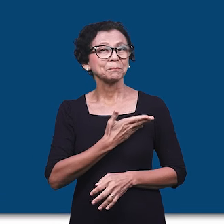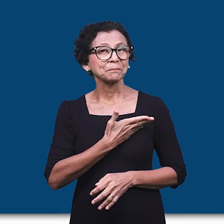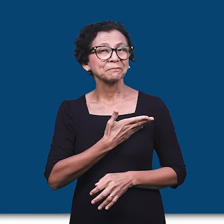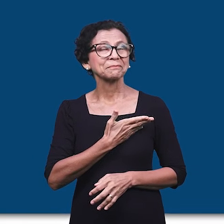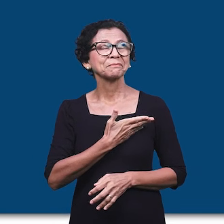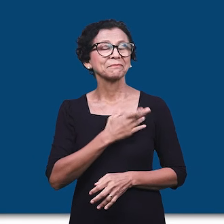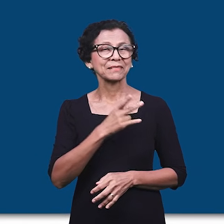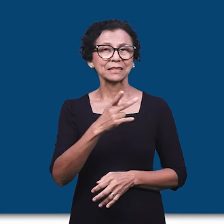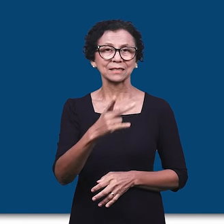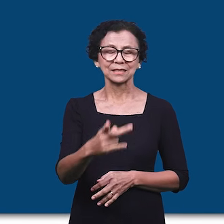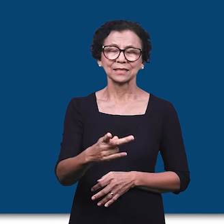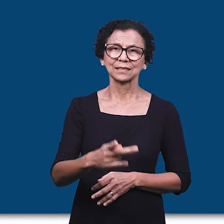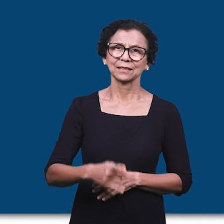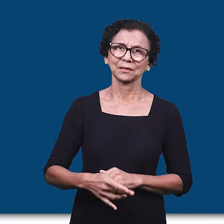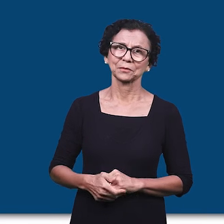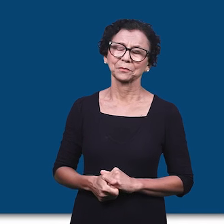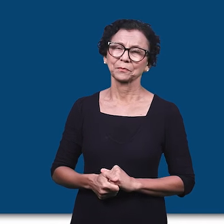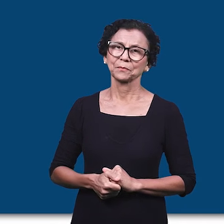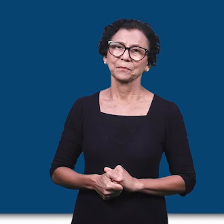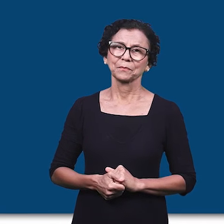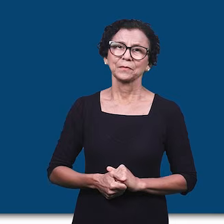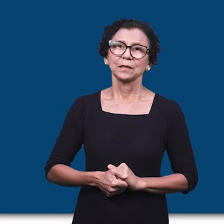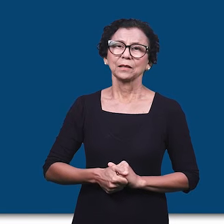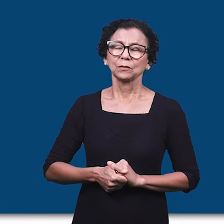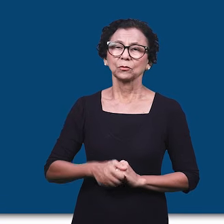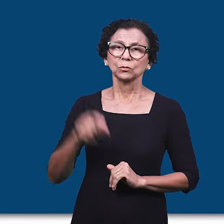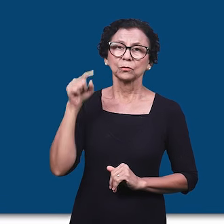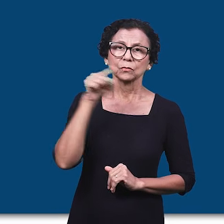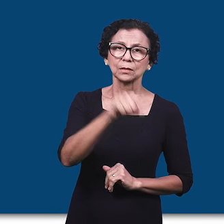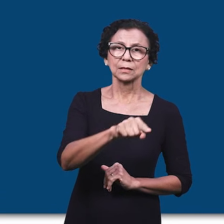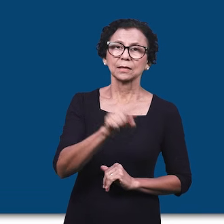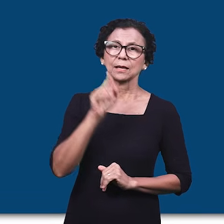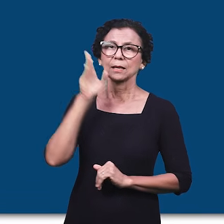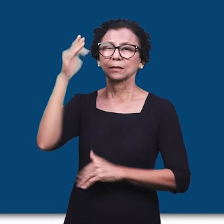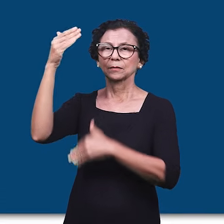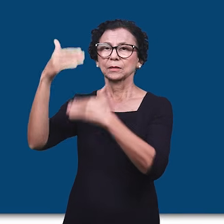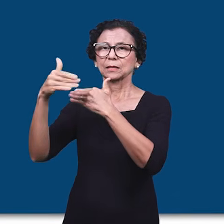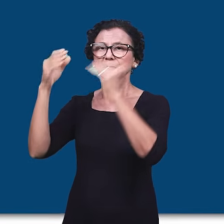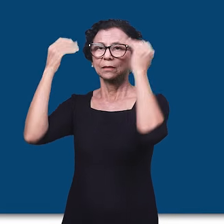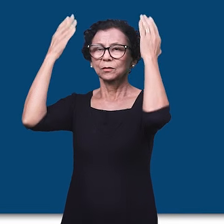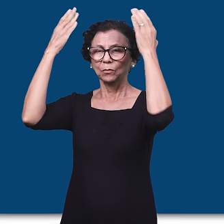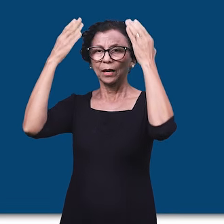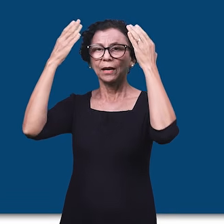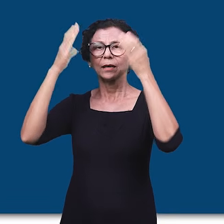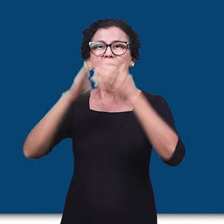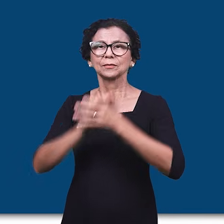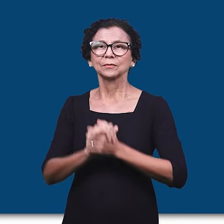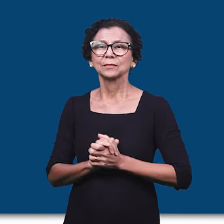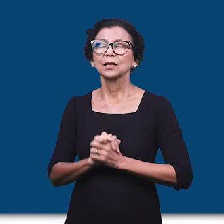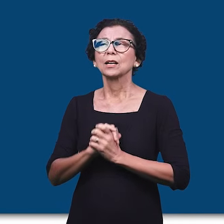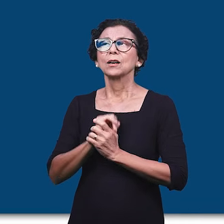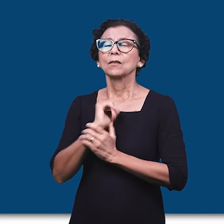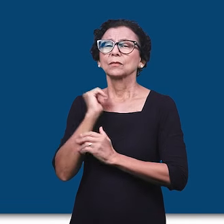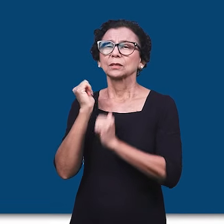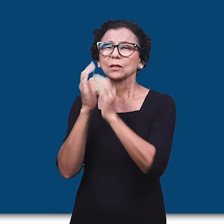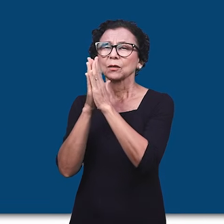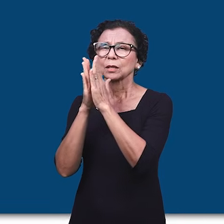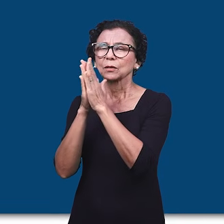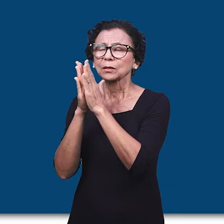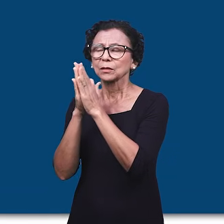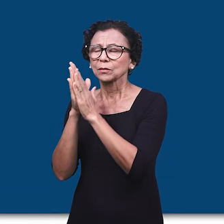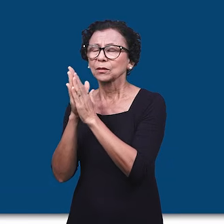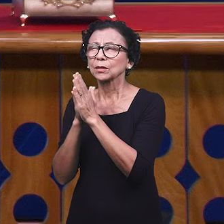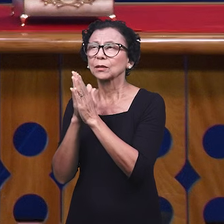você atende e cumpre esse bom conselho, você vai à presença do rei e a Bíblia fala assim, quando você não consegue falar,